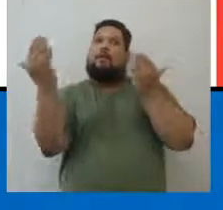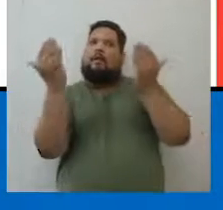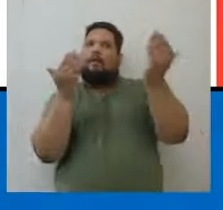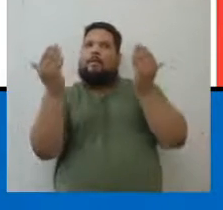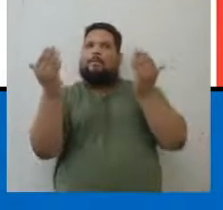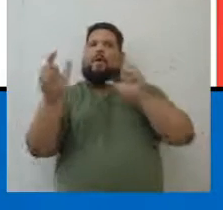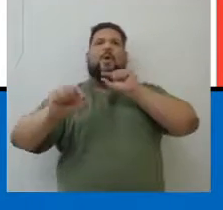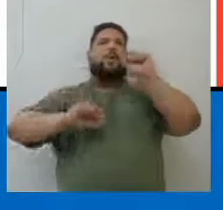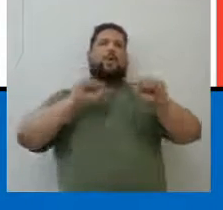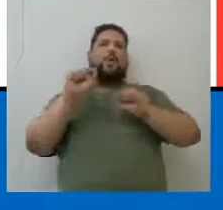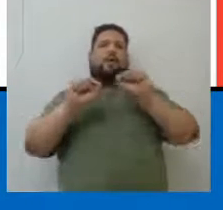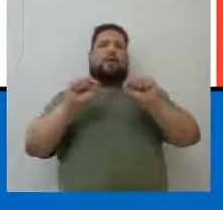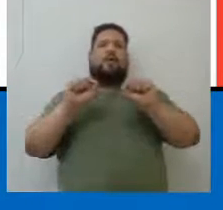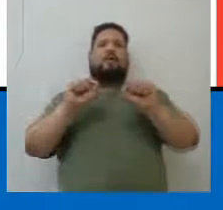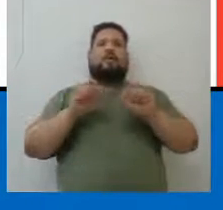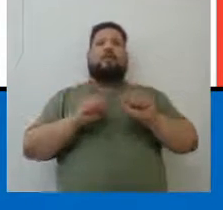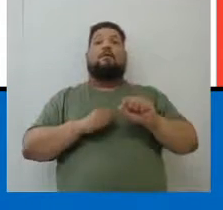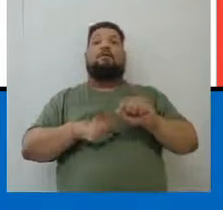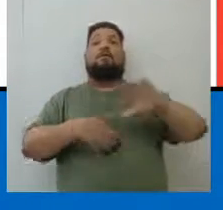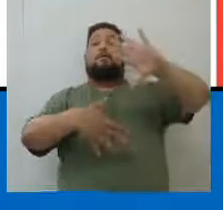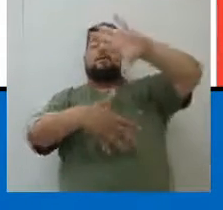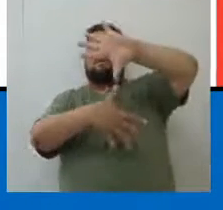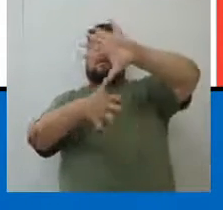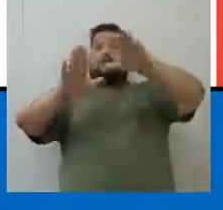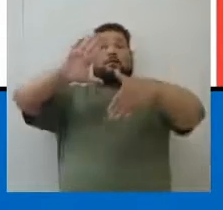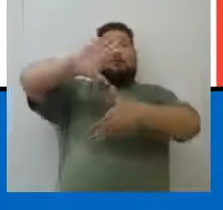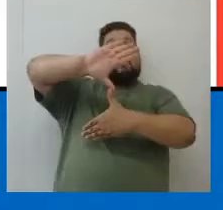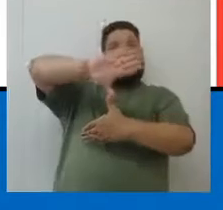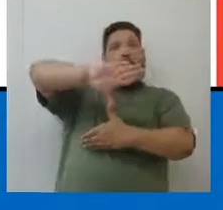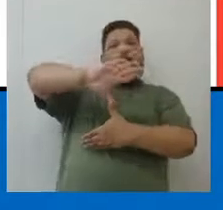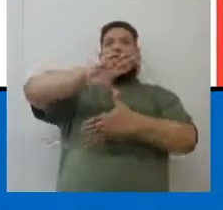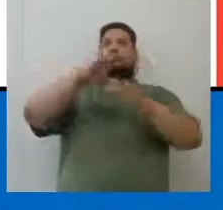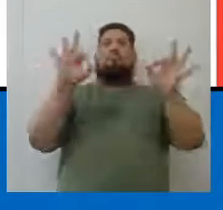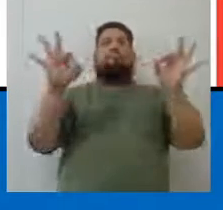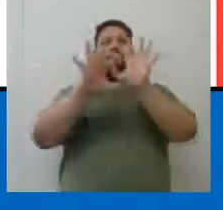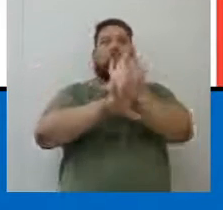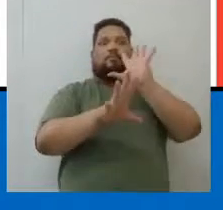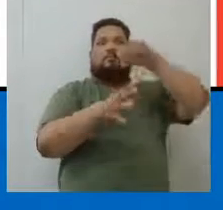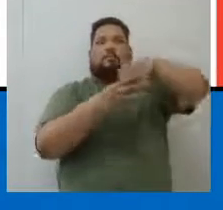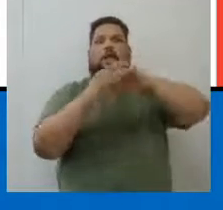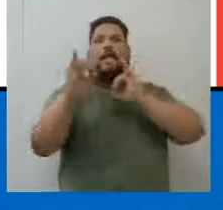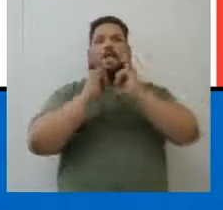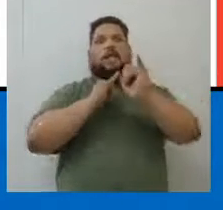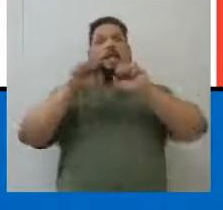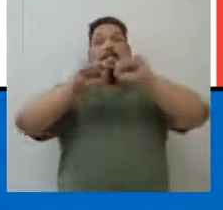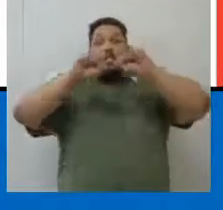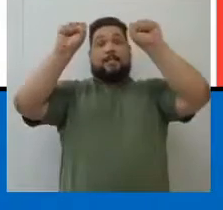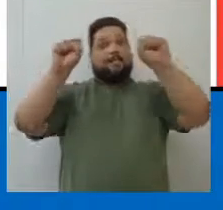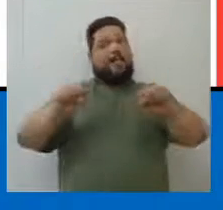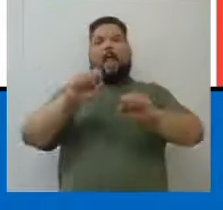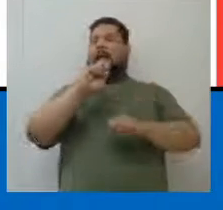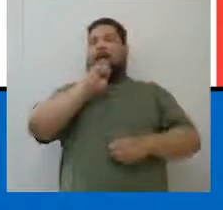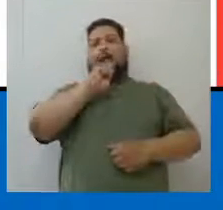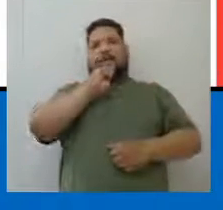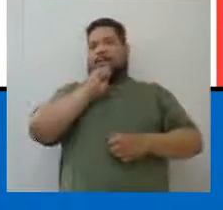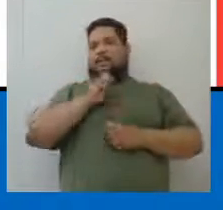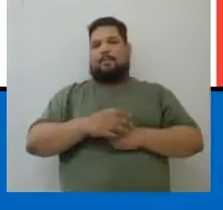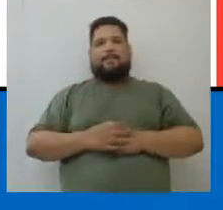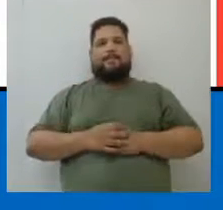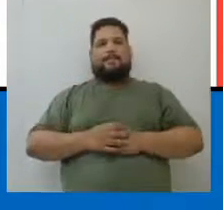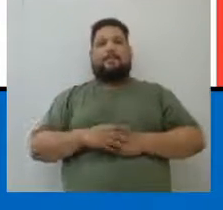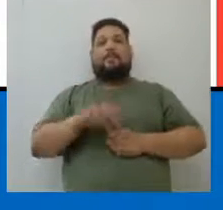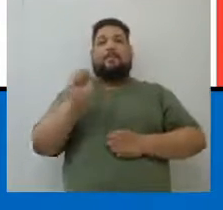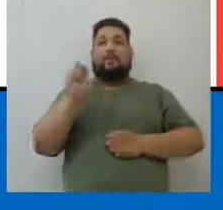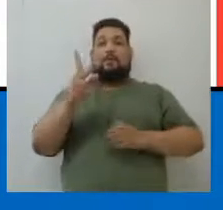de que continentes não estão totalmente inseridos no sistema chamado de internet.